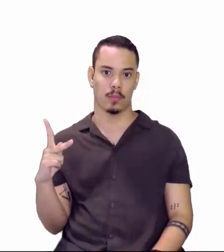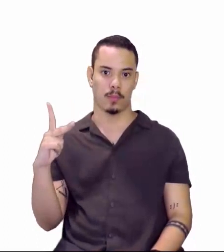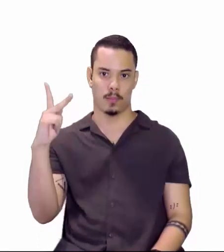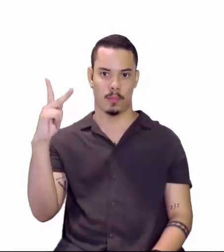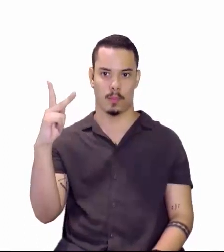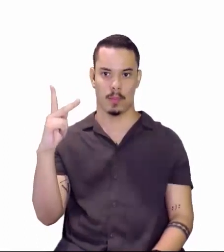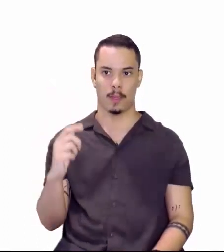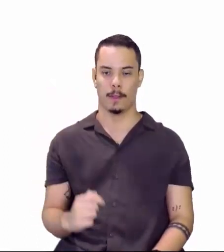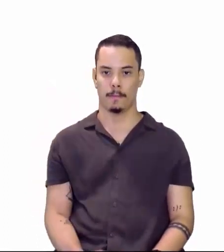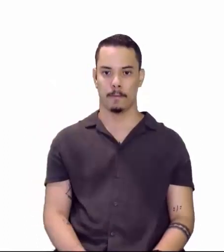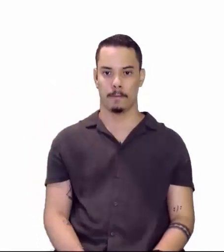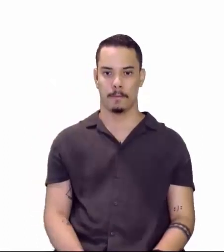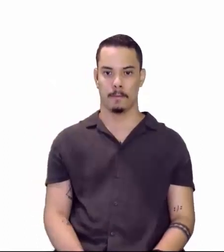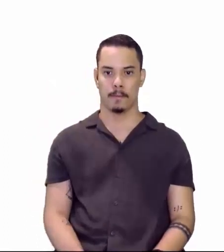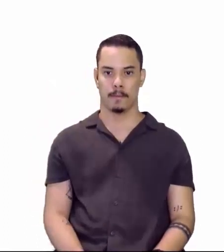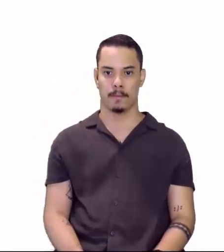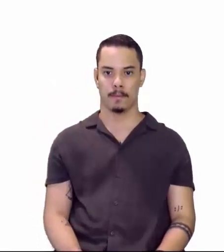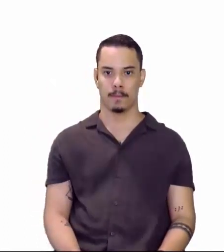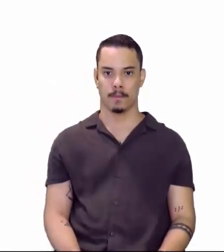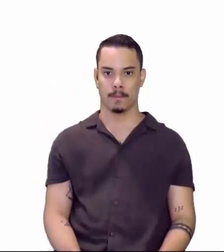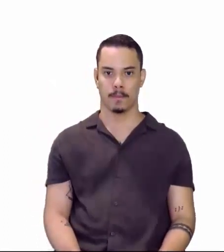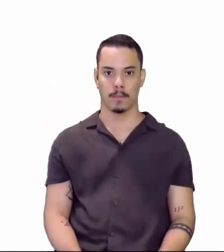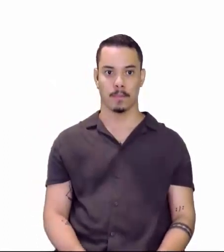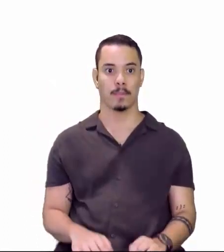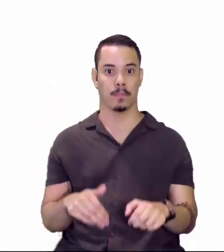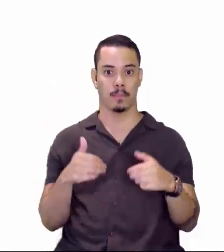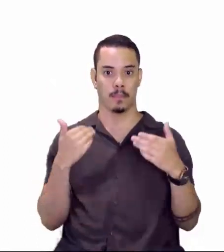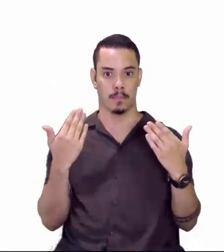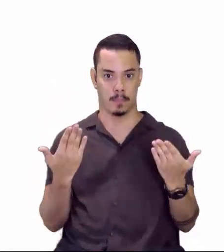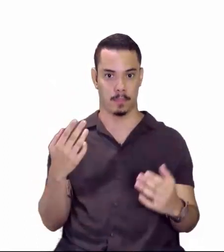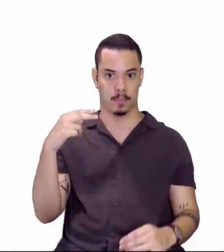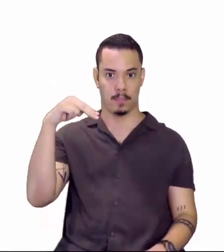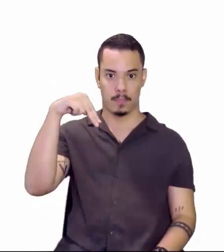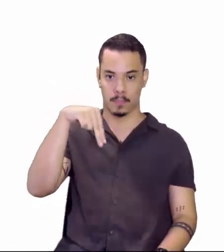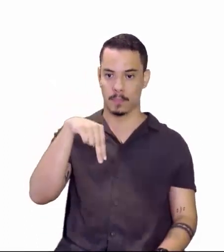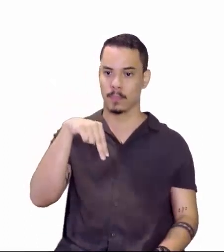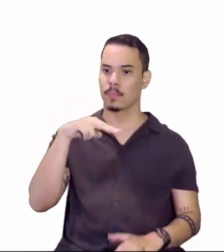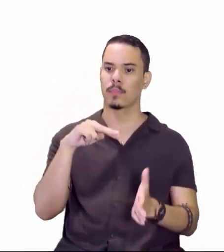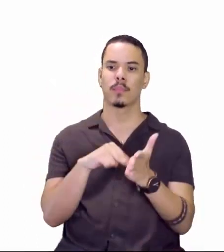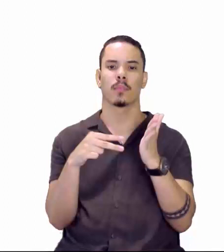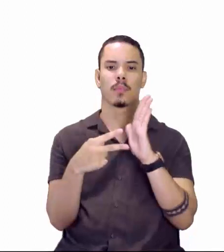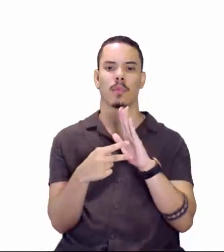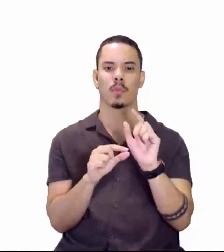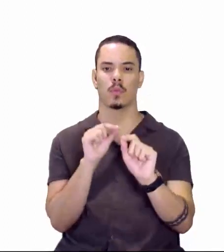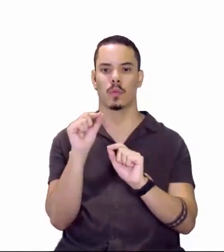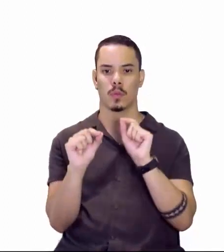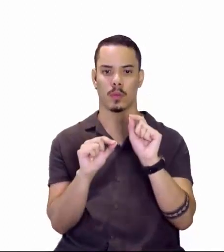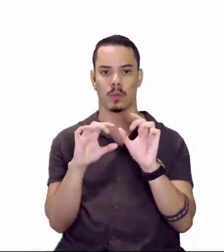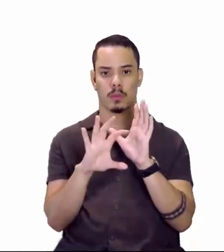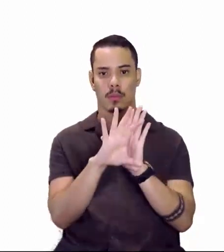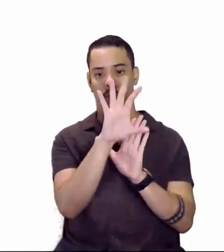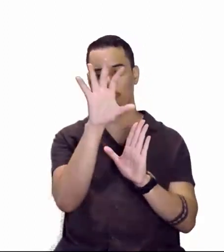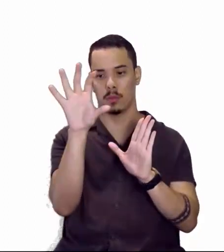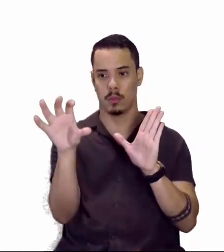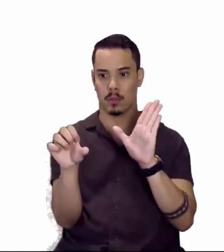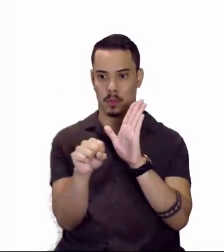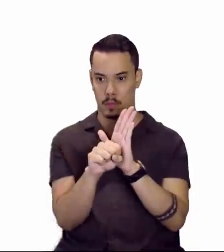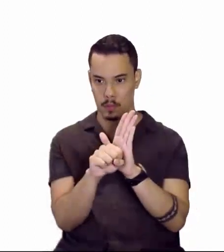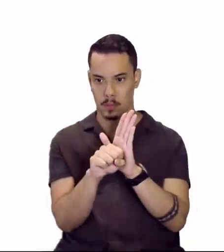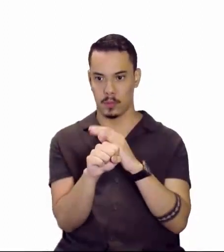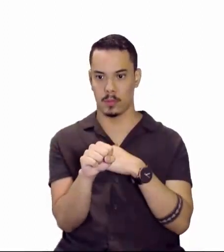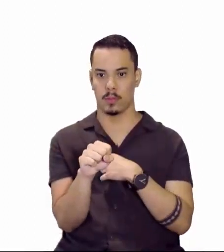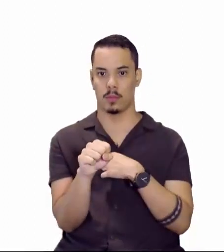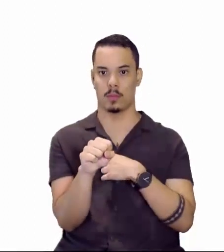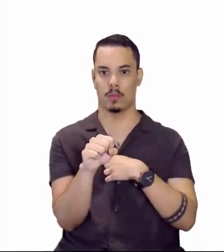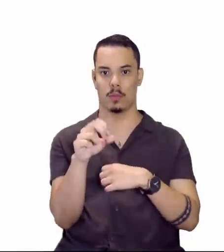K. Então, meu caro aluno, N representa o quê? O símbolo do